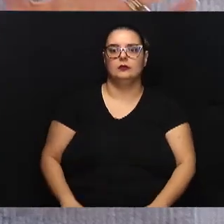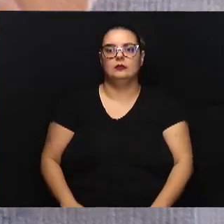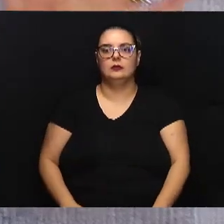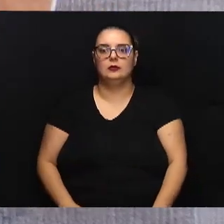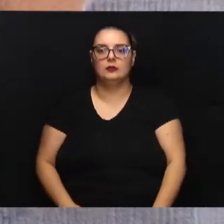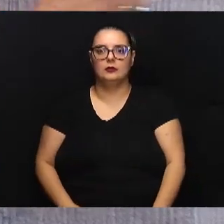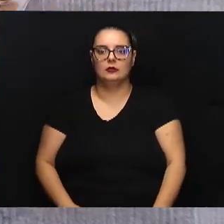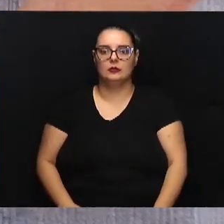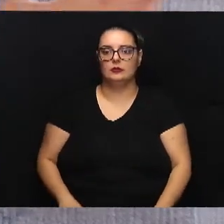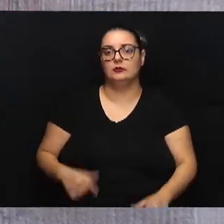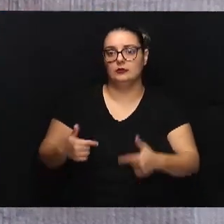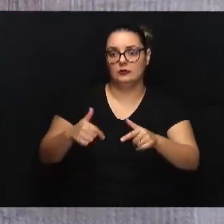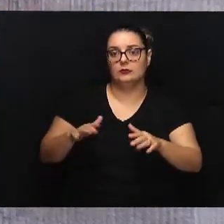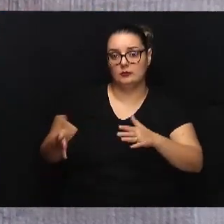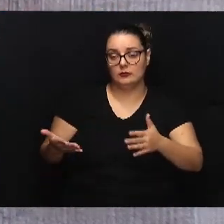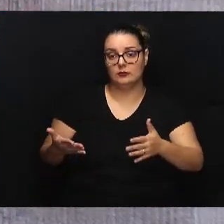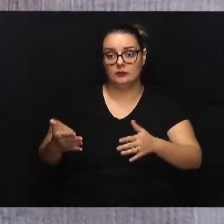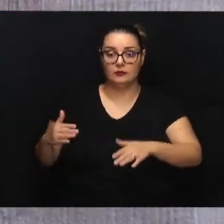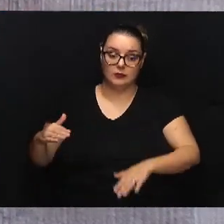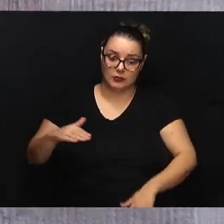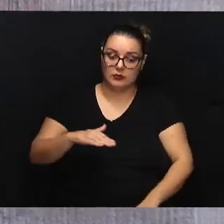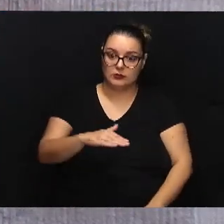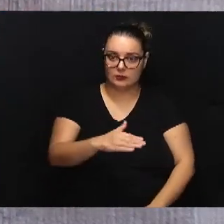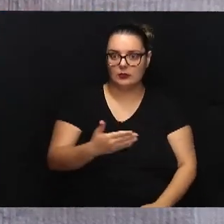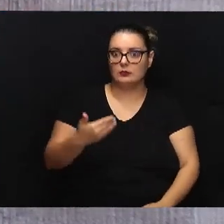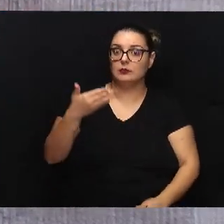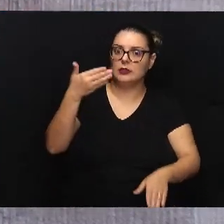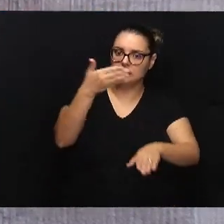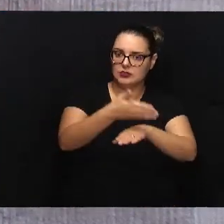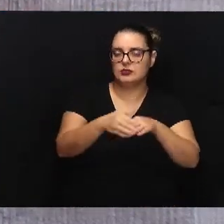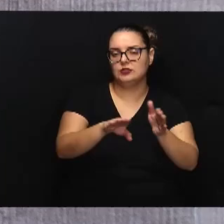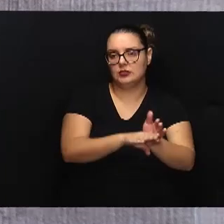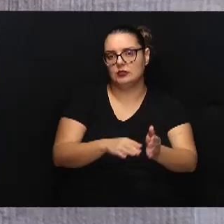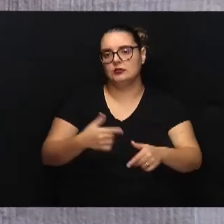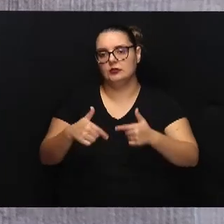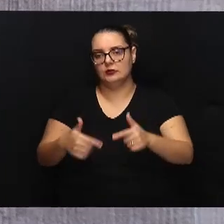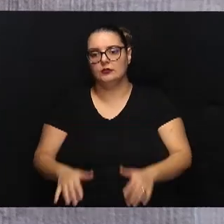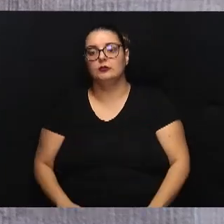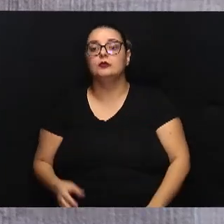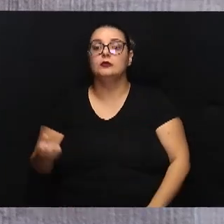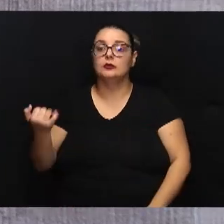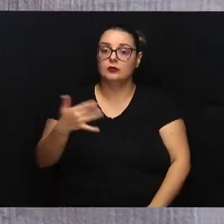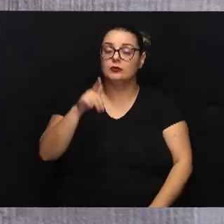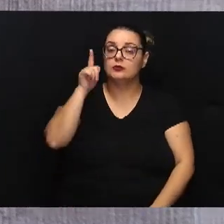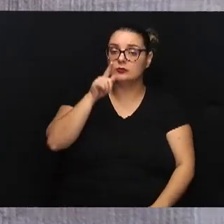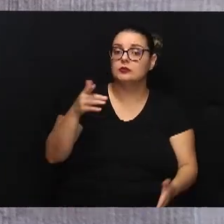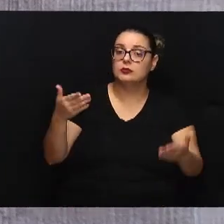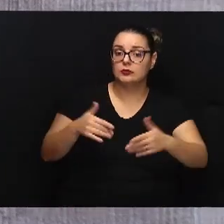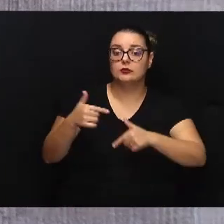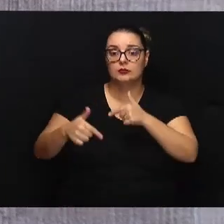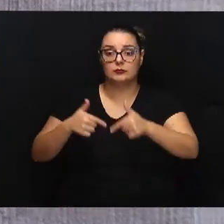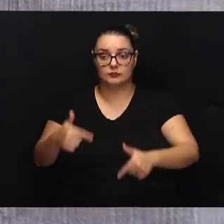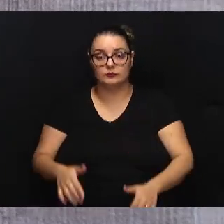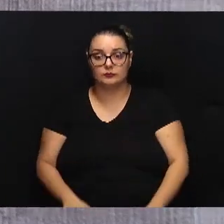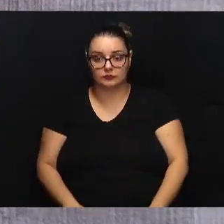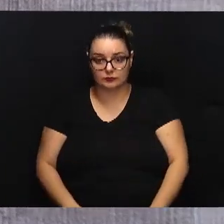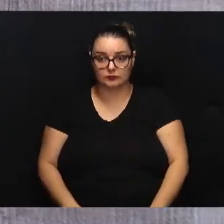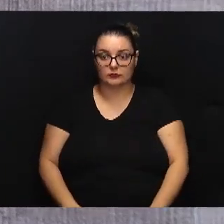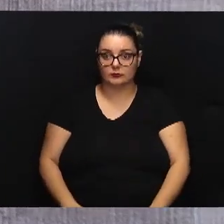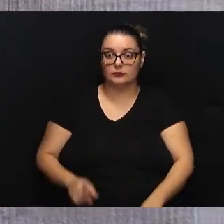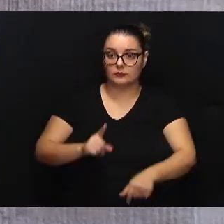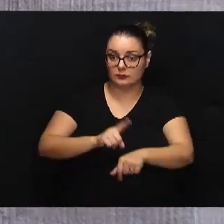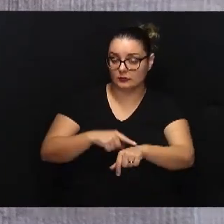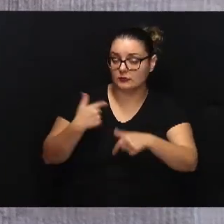trabalhando, mas você tá no caminho ali. E o quanto que eu consigo hoje trabalhar, assim, a carga horária de